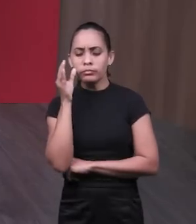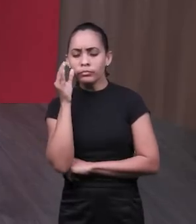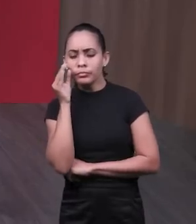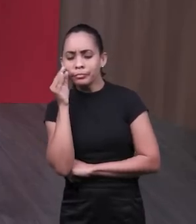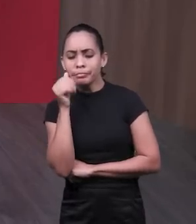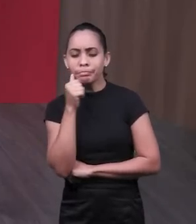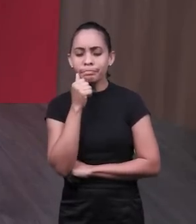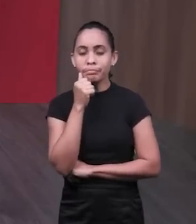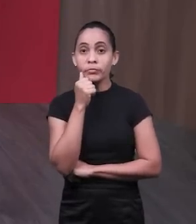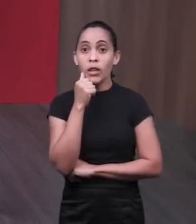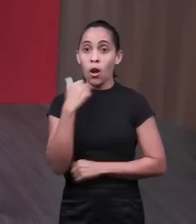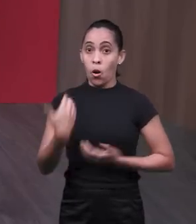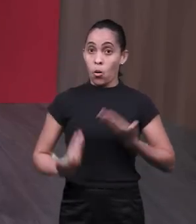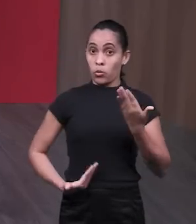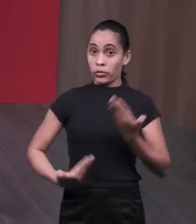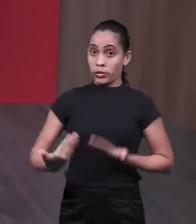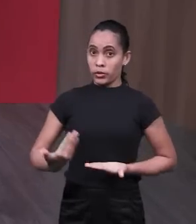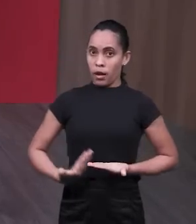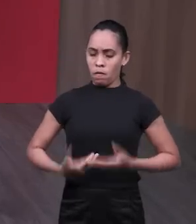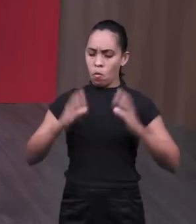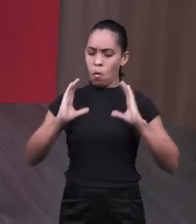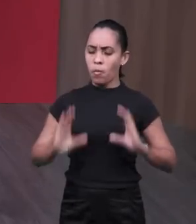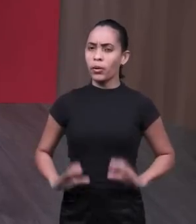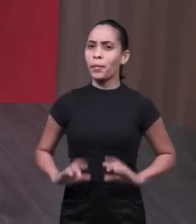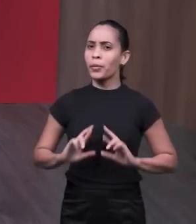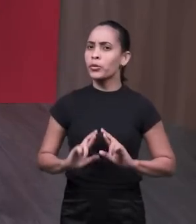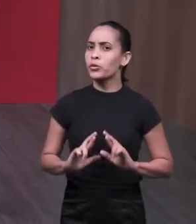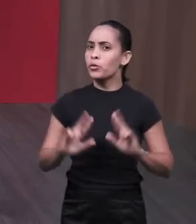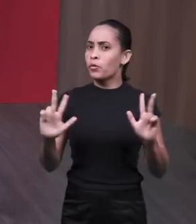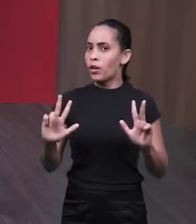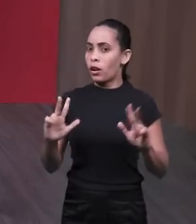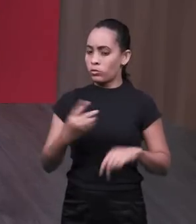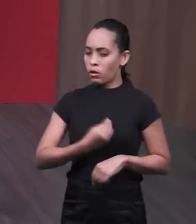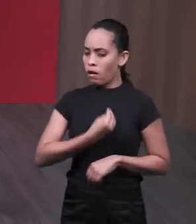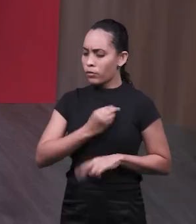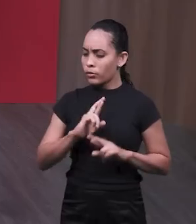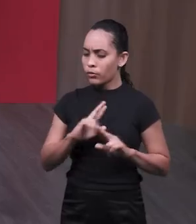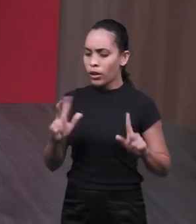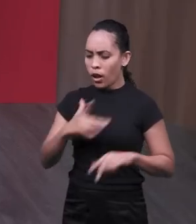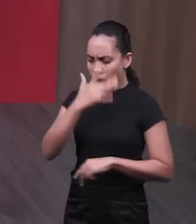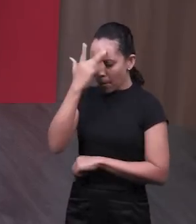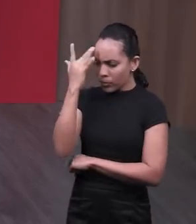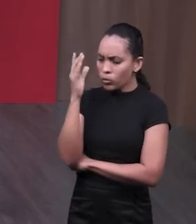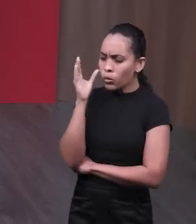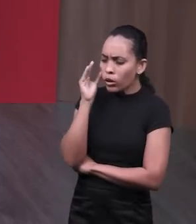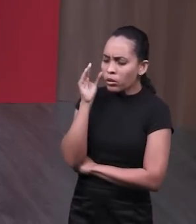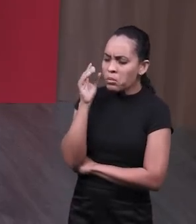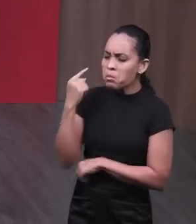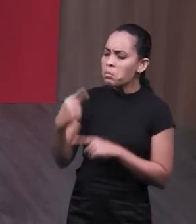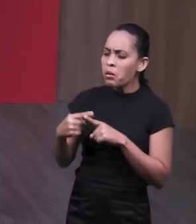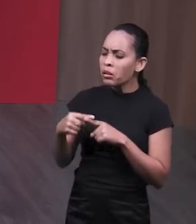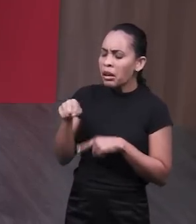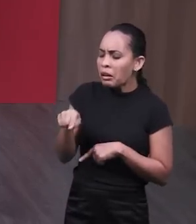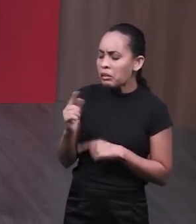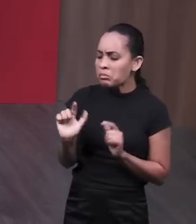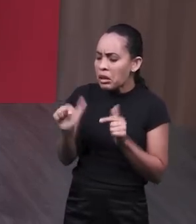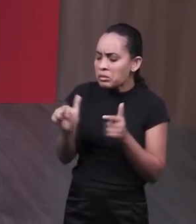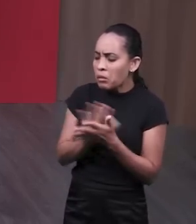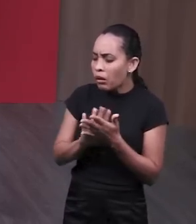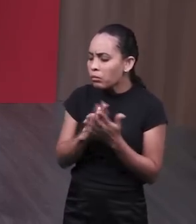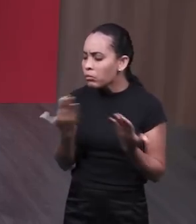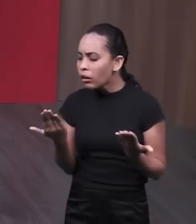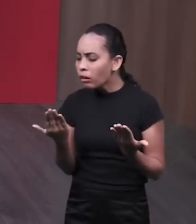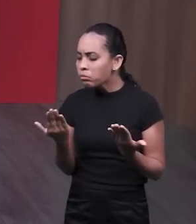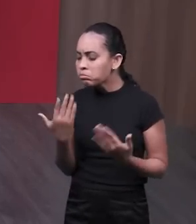curiosidades. O servo tem um comportamento diferente, tem um viver diferente. A pessoa fica curiosa, por que ele não faz isso? Por que faz